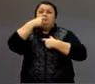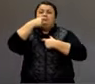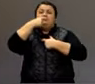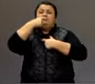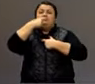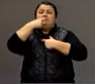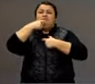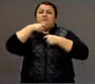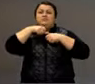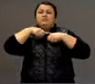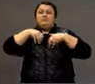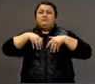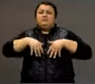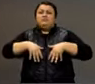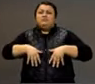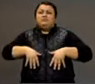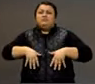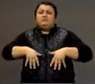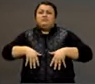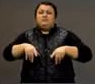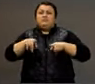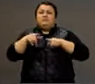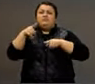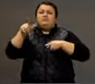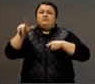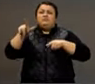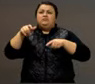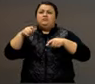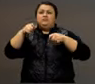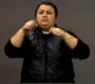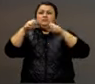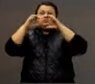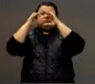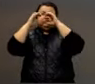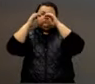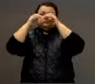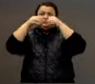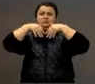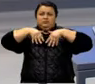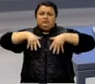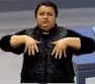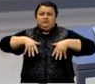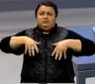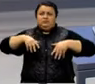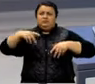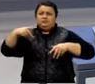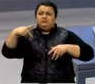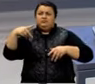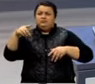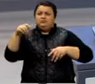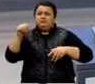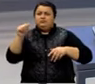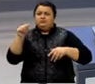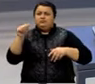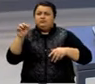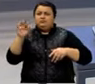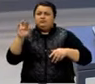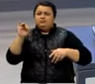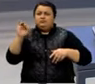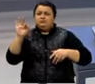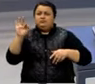nervoso periférico. O sistema nervoso central, ele é composto de